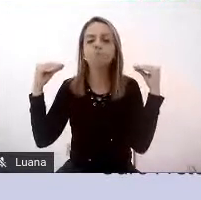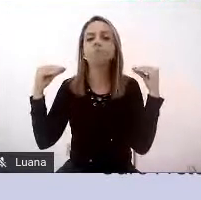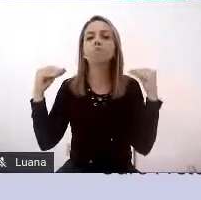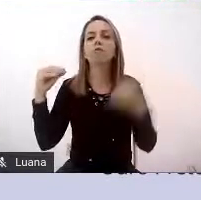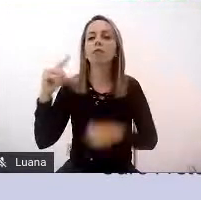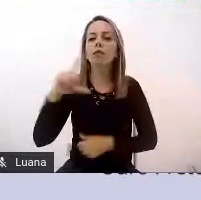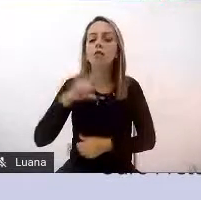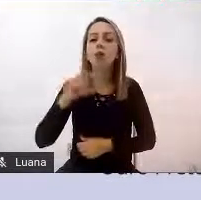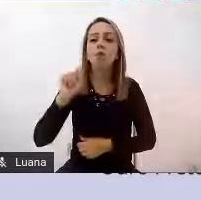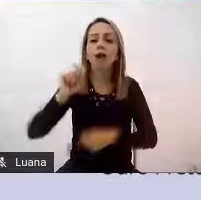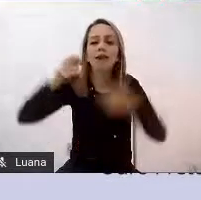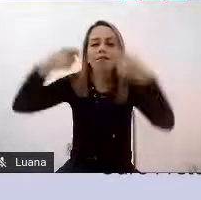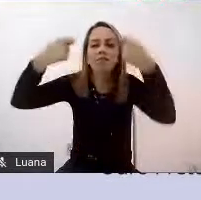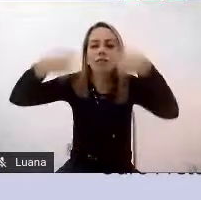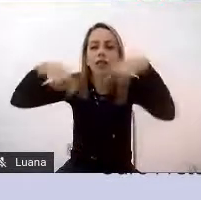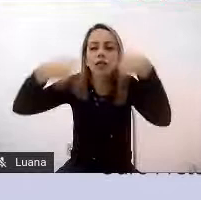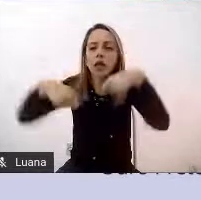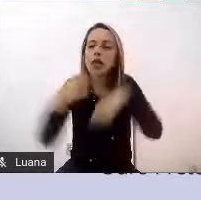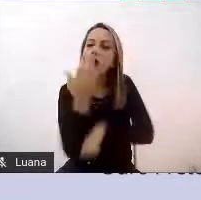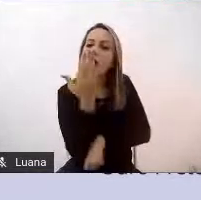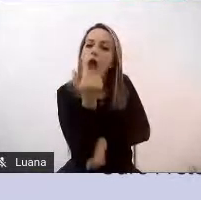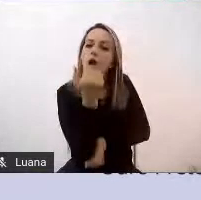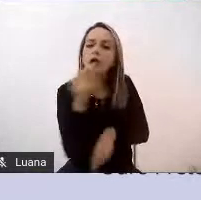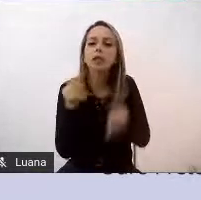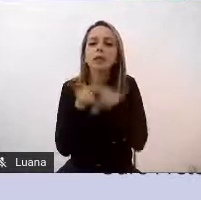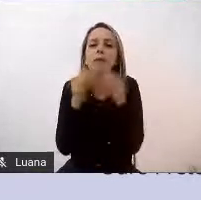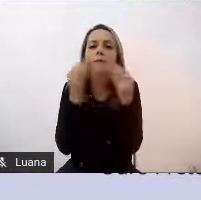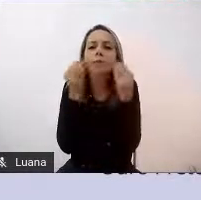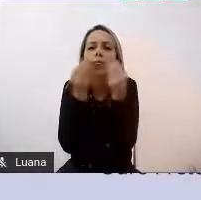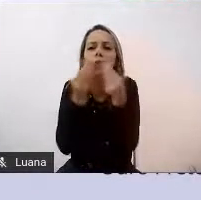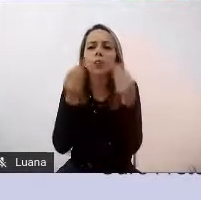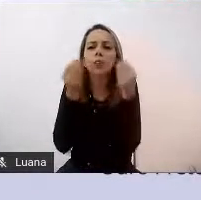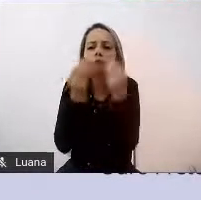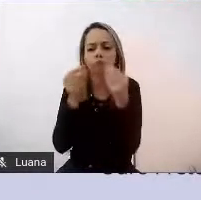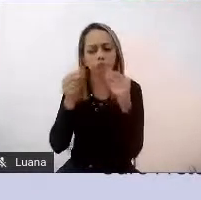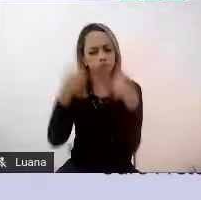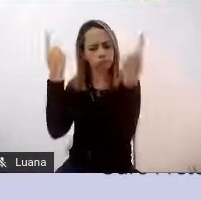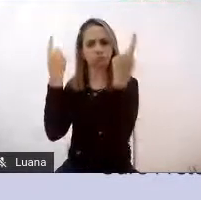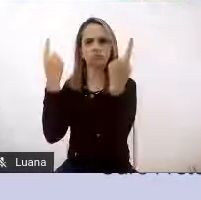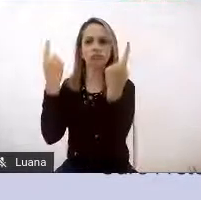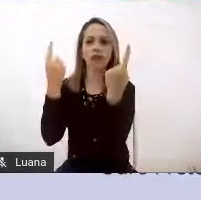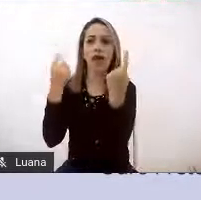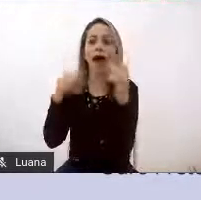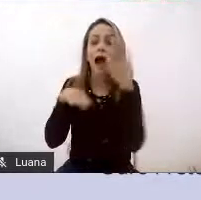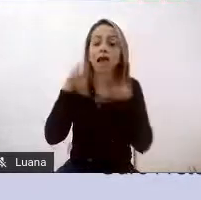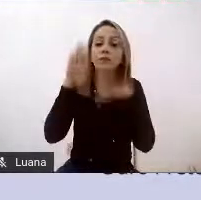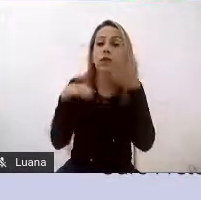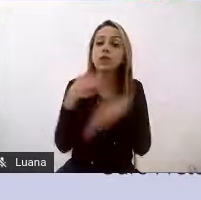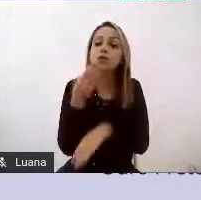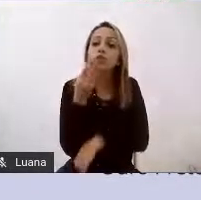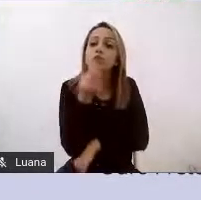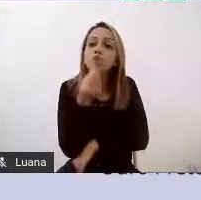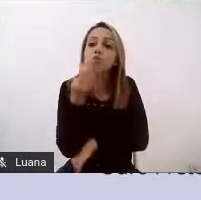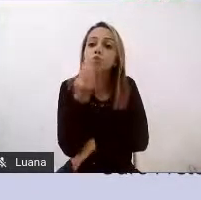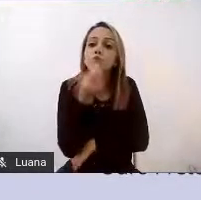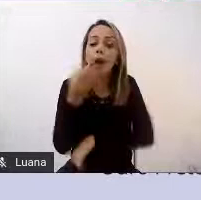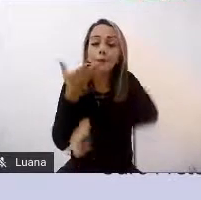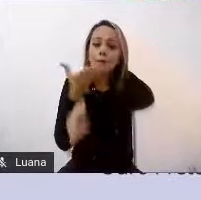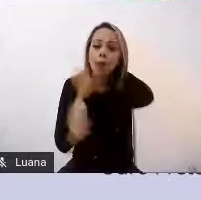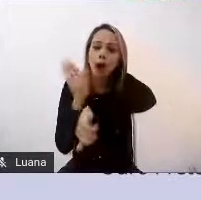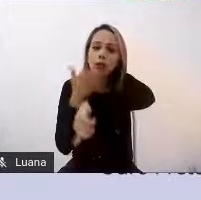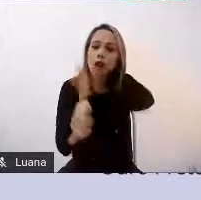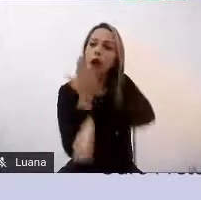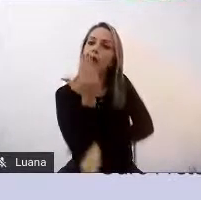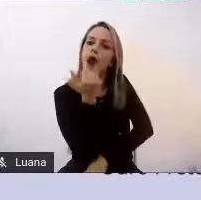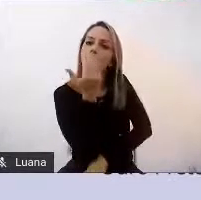e o gosto entram em choque. Momentos em que o gosto e as práticas alimentares servem como demarcação